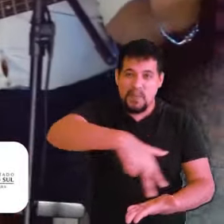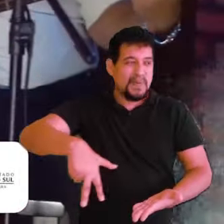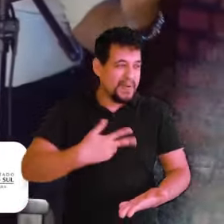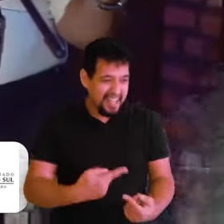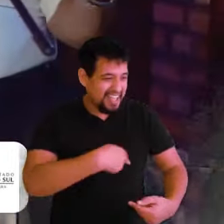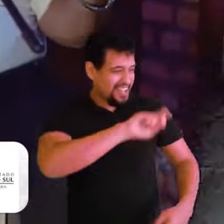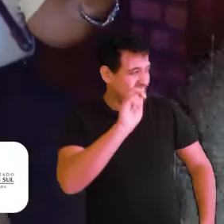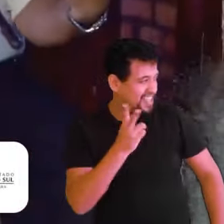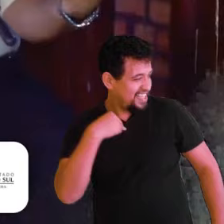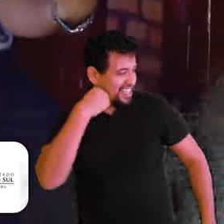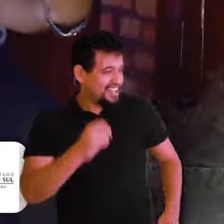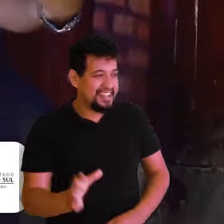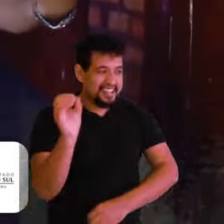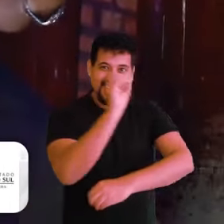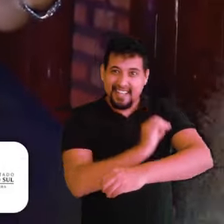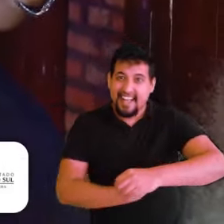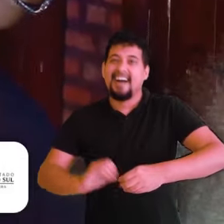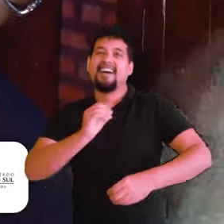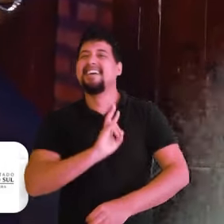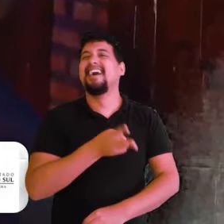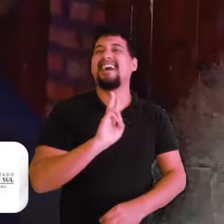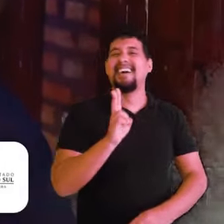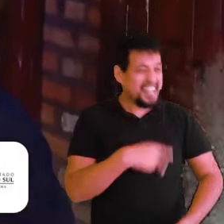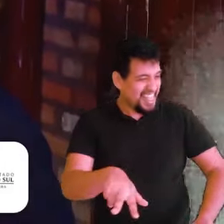noite inteira, roda morena no balanço da bandeira.